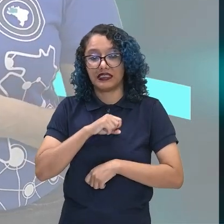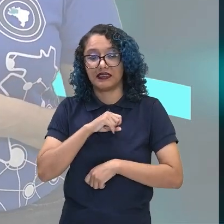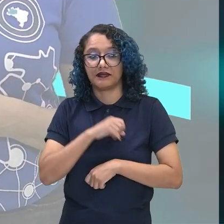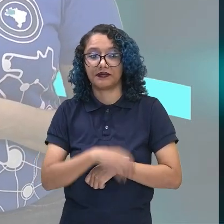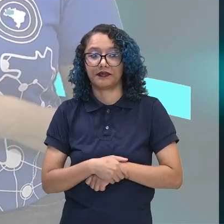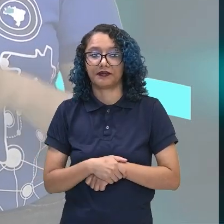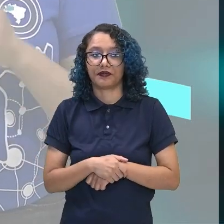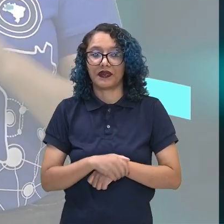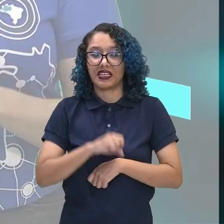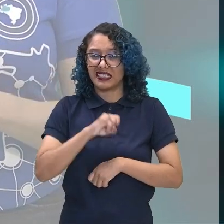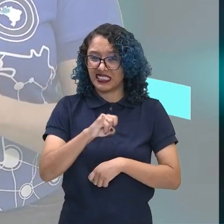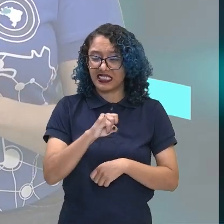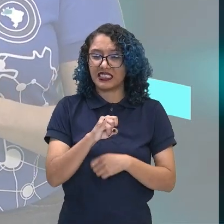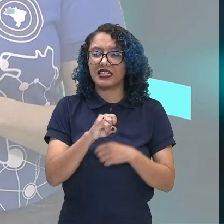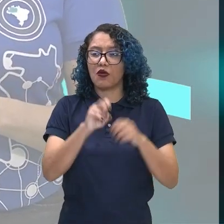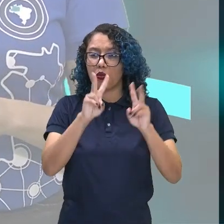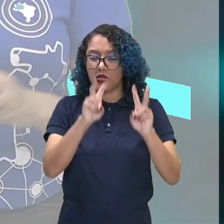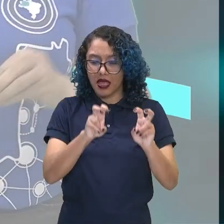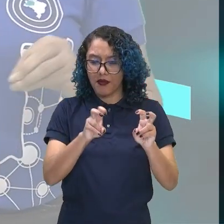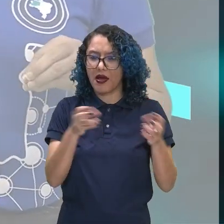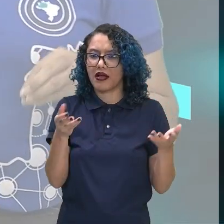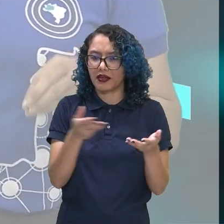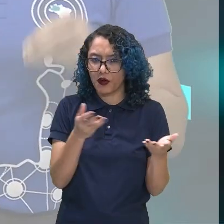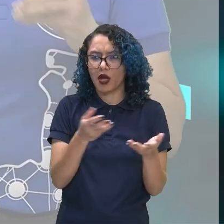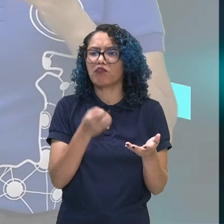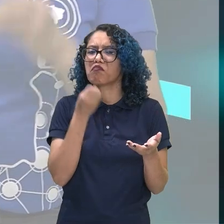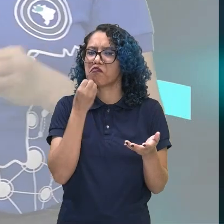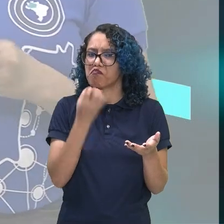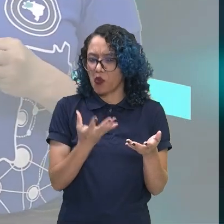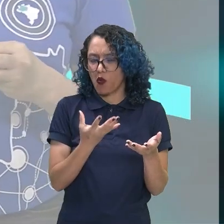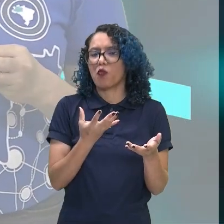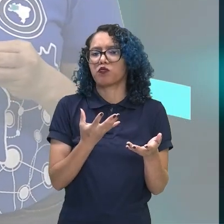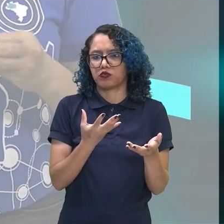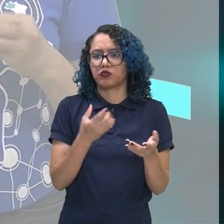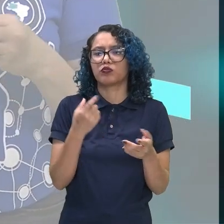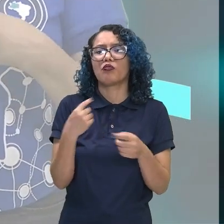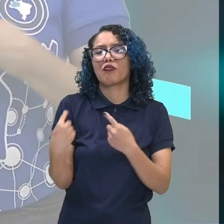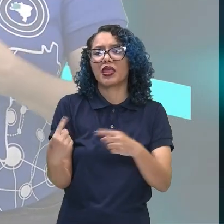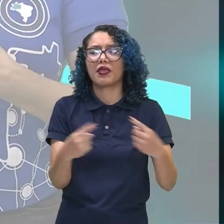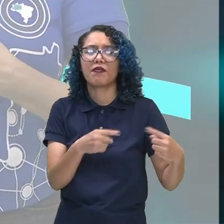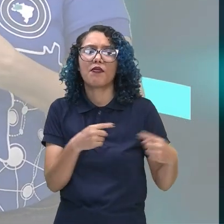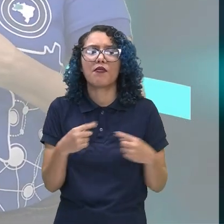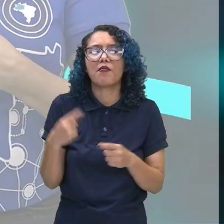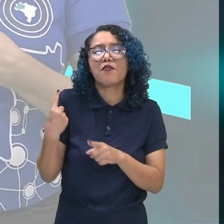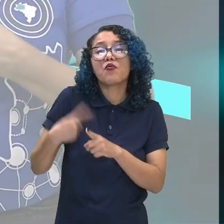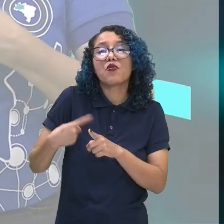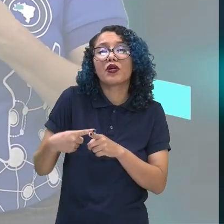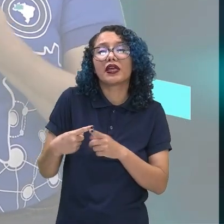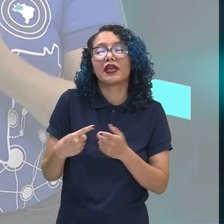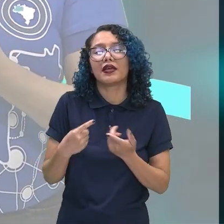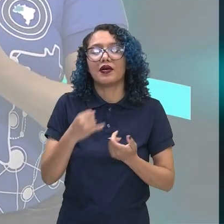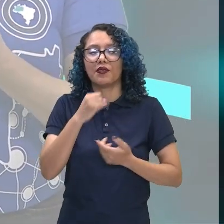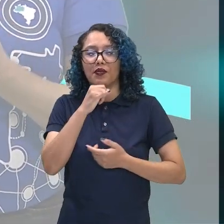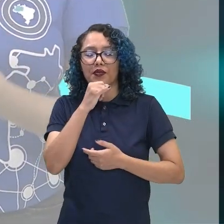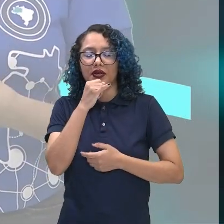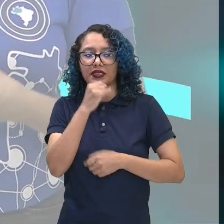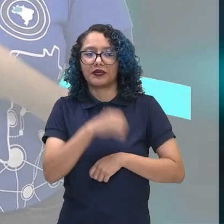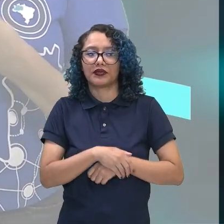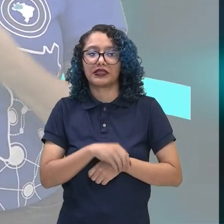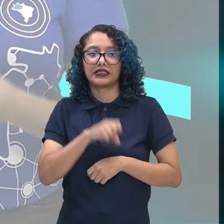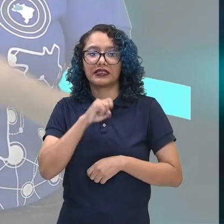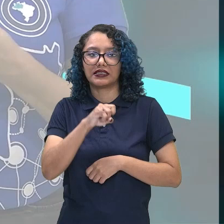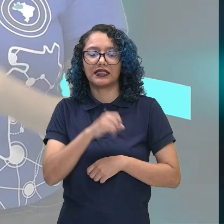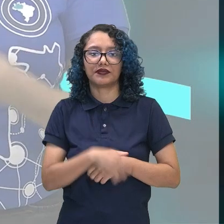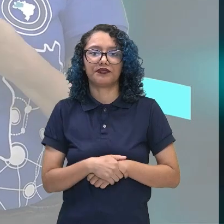atual o tema, melhor. Por que que polêmico? Porque como eu posso dar minha opinião num texto